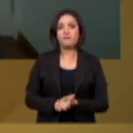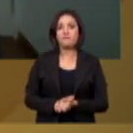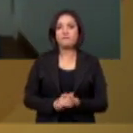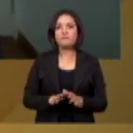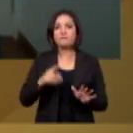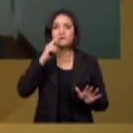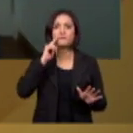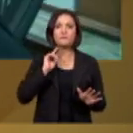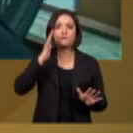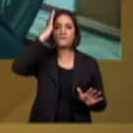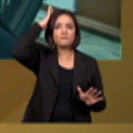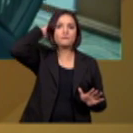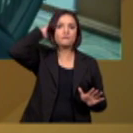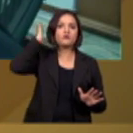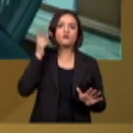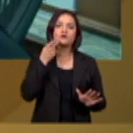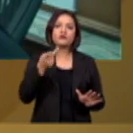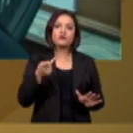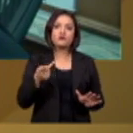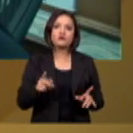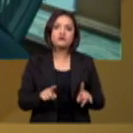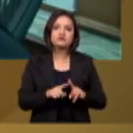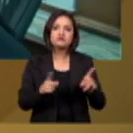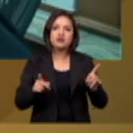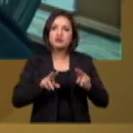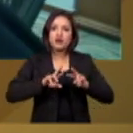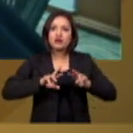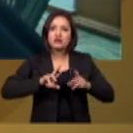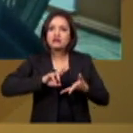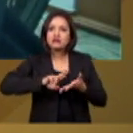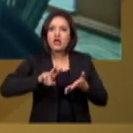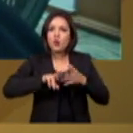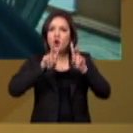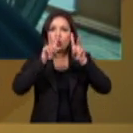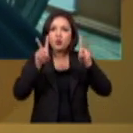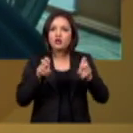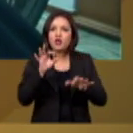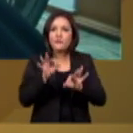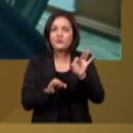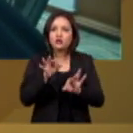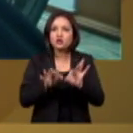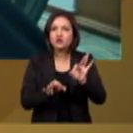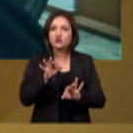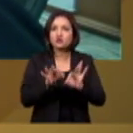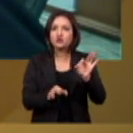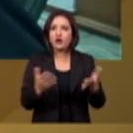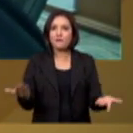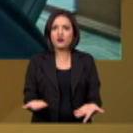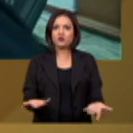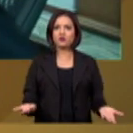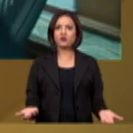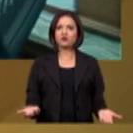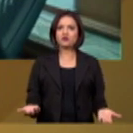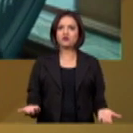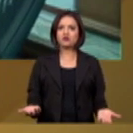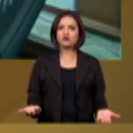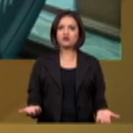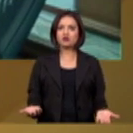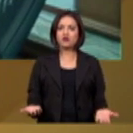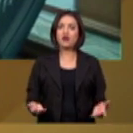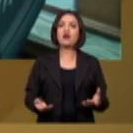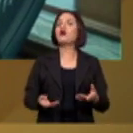com julgamento do a matéria foi suscitada sem se humilhar